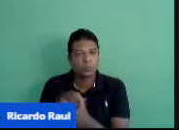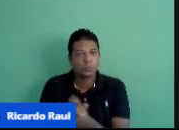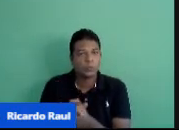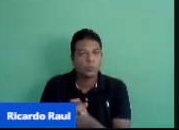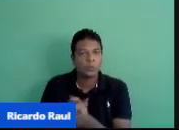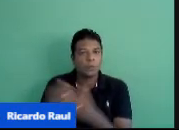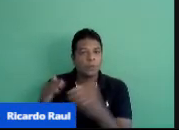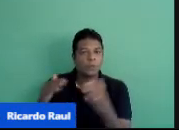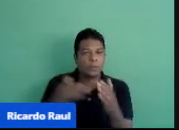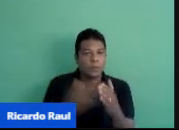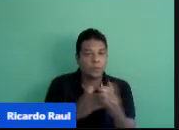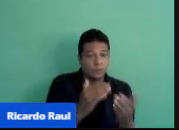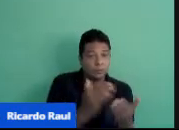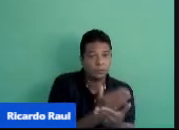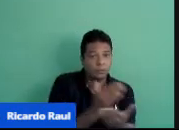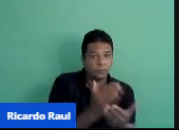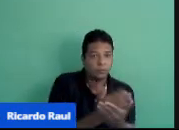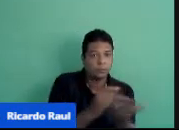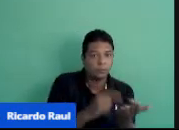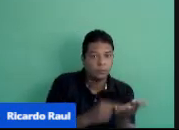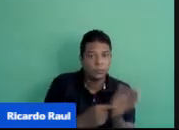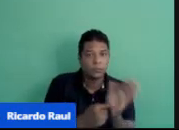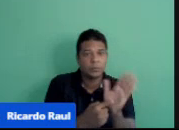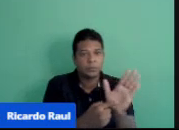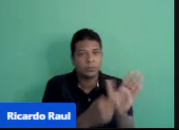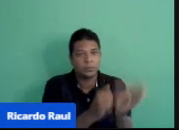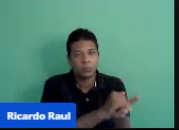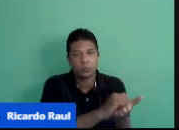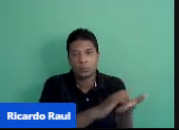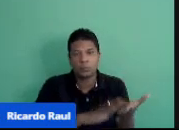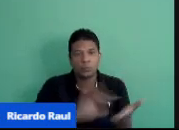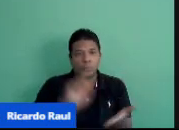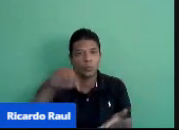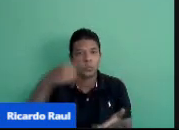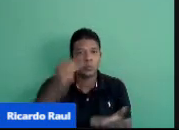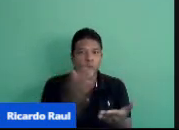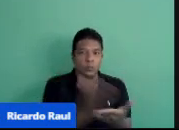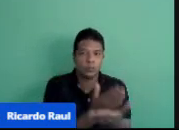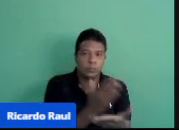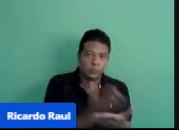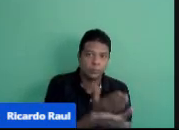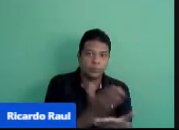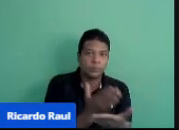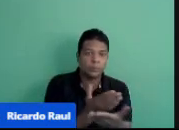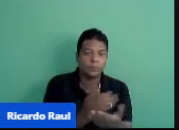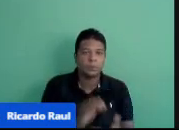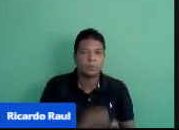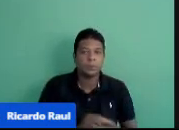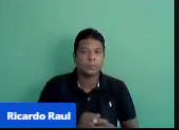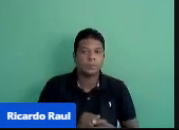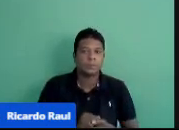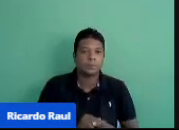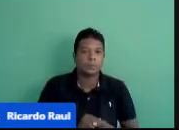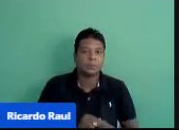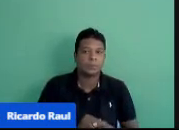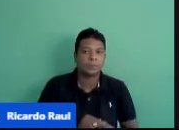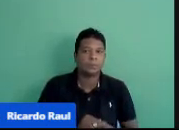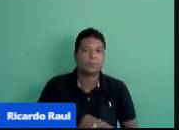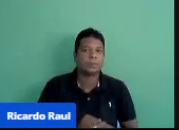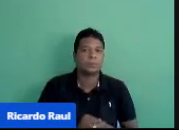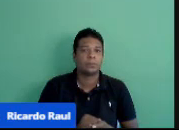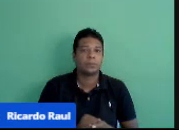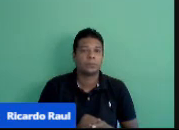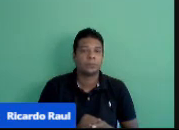daquele caderno, talvez apresentasse aquela atividade, ou num outro caderno, porque aí ficaria muito mais